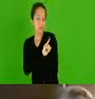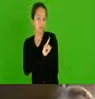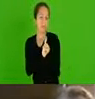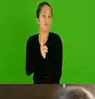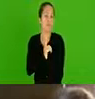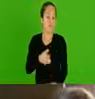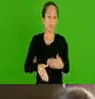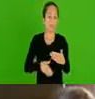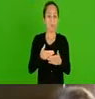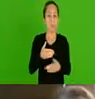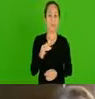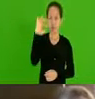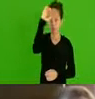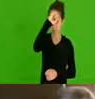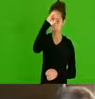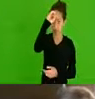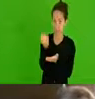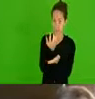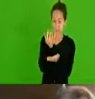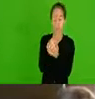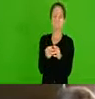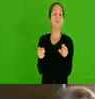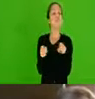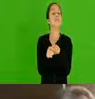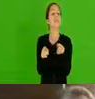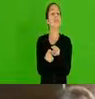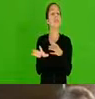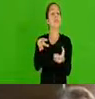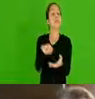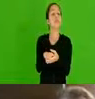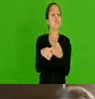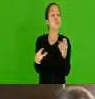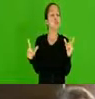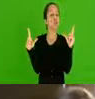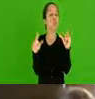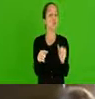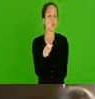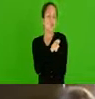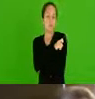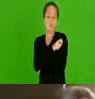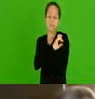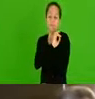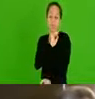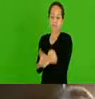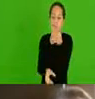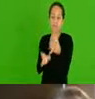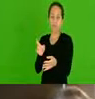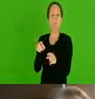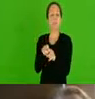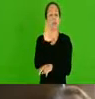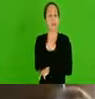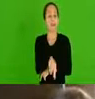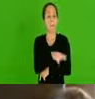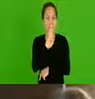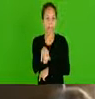alfabetizadas e diminuir o índice de defasagem de idade séria. Agora, o que está